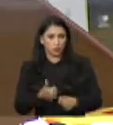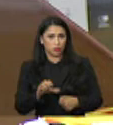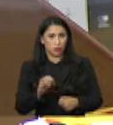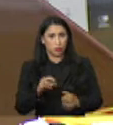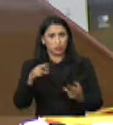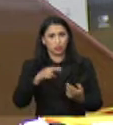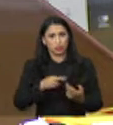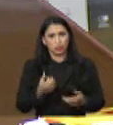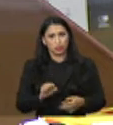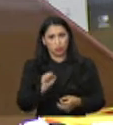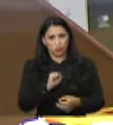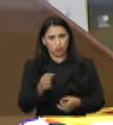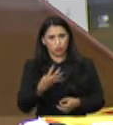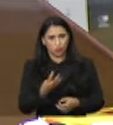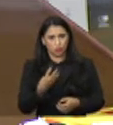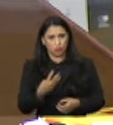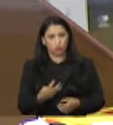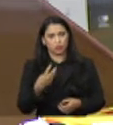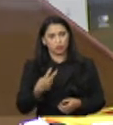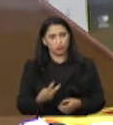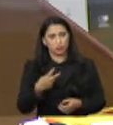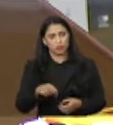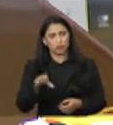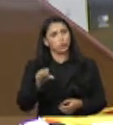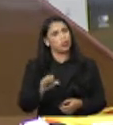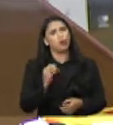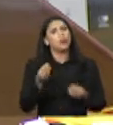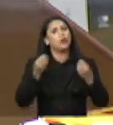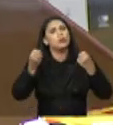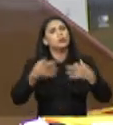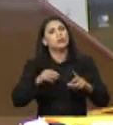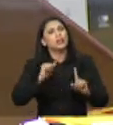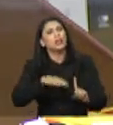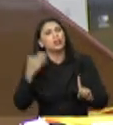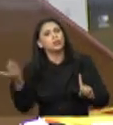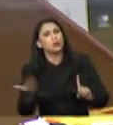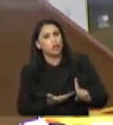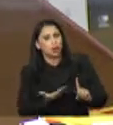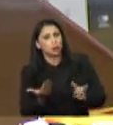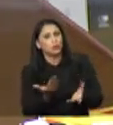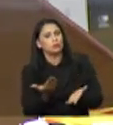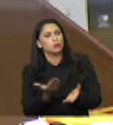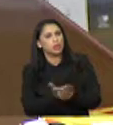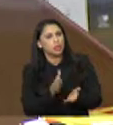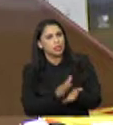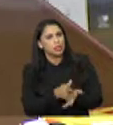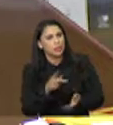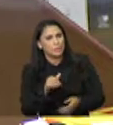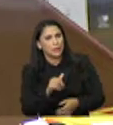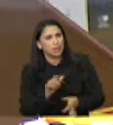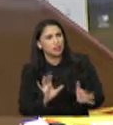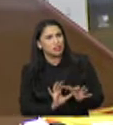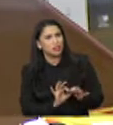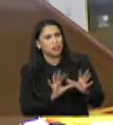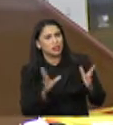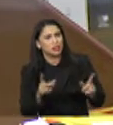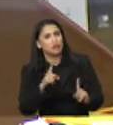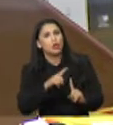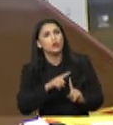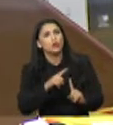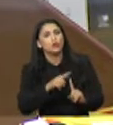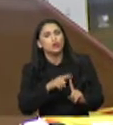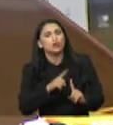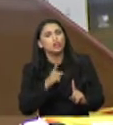sisu8 da Lei 8.429 como justificar que o réu no processo penal será absolvido pela